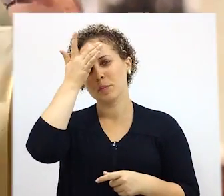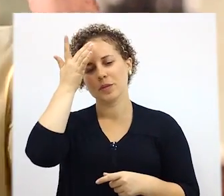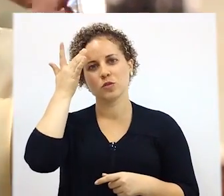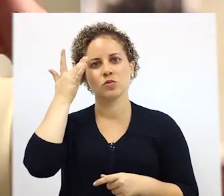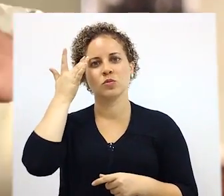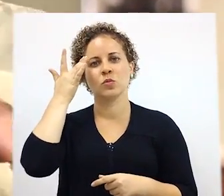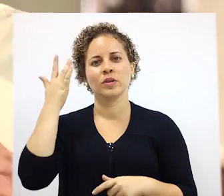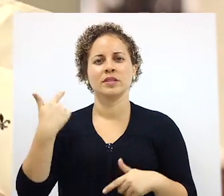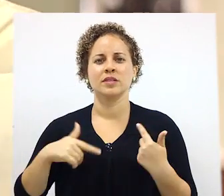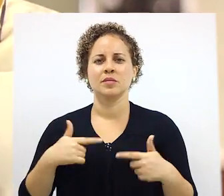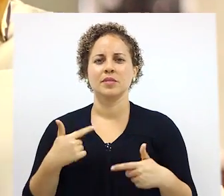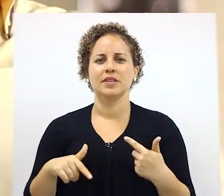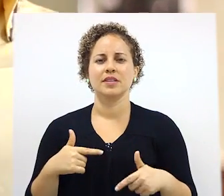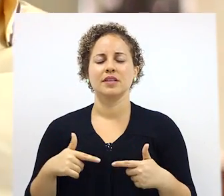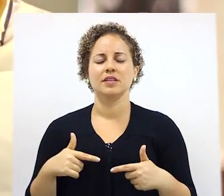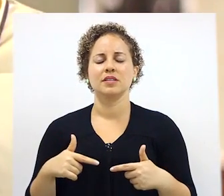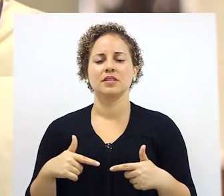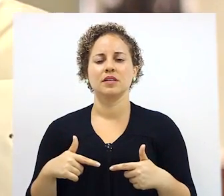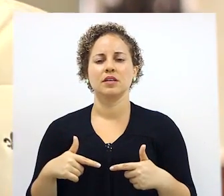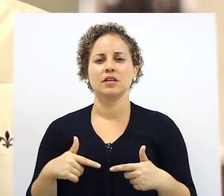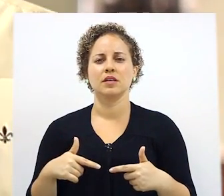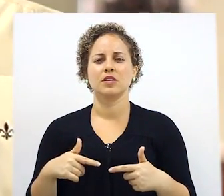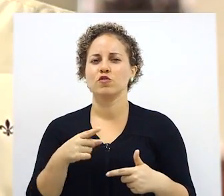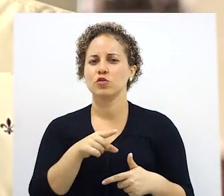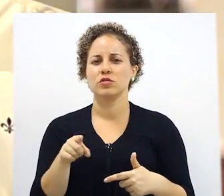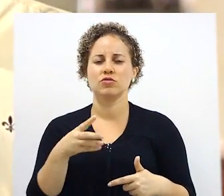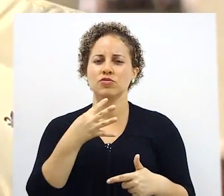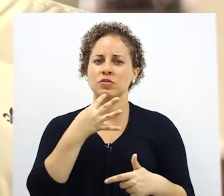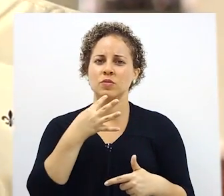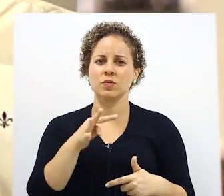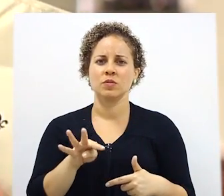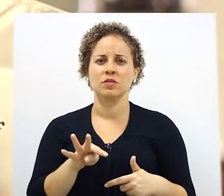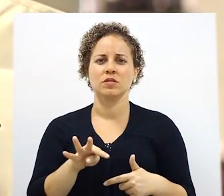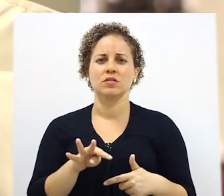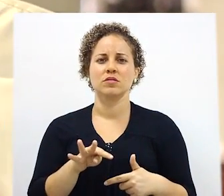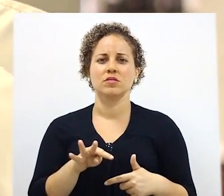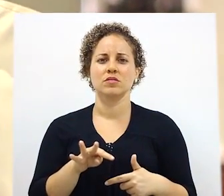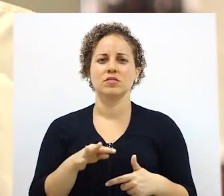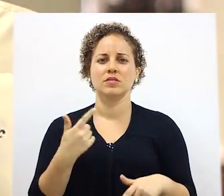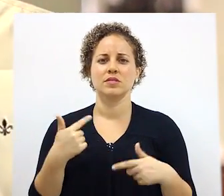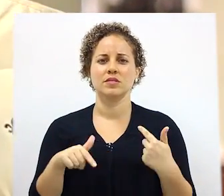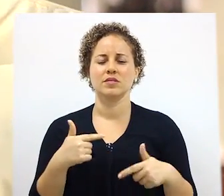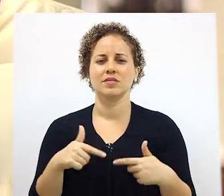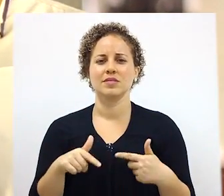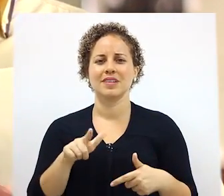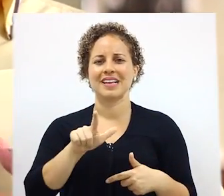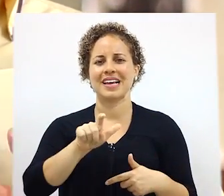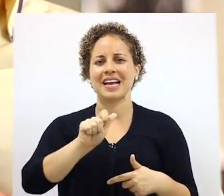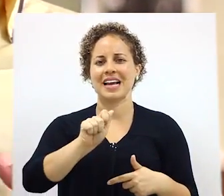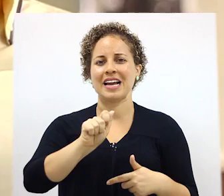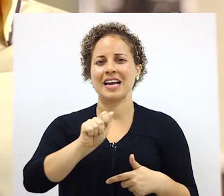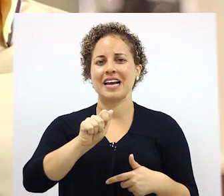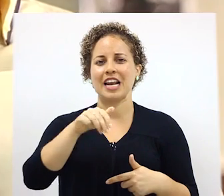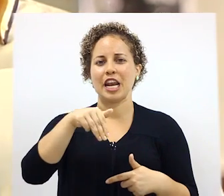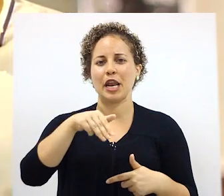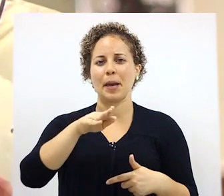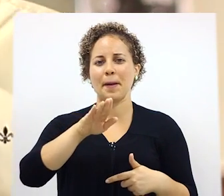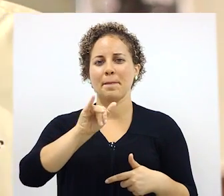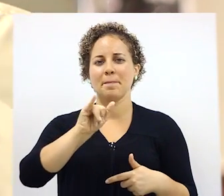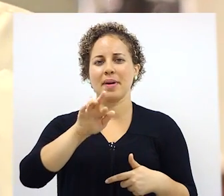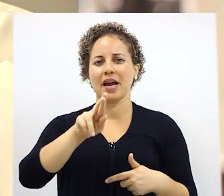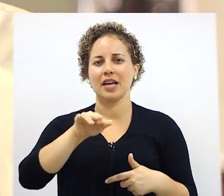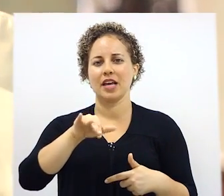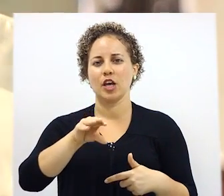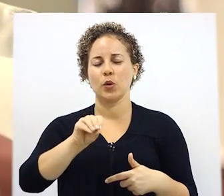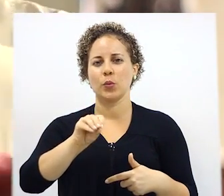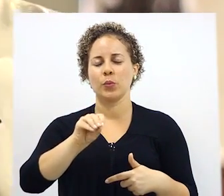pouco adverso, né, que você talvez não conheça, é o chamado trabalhador lambaieiro, né, para que o lambaieiro ele